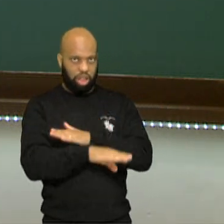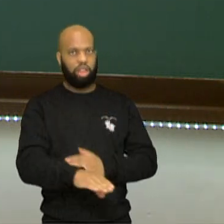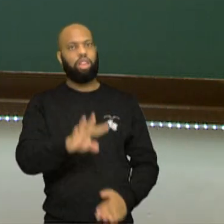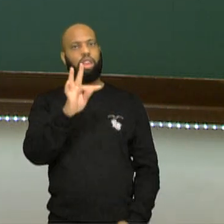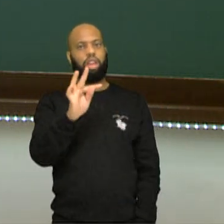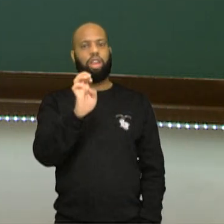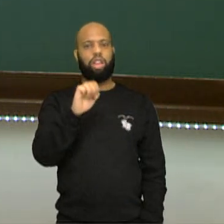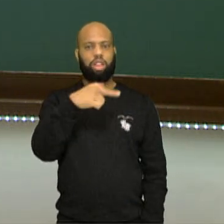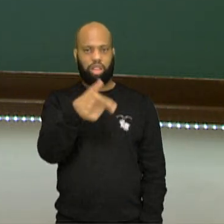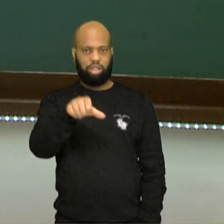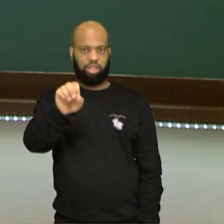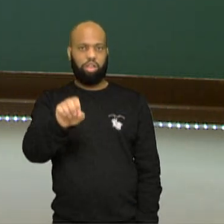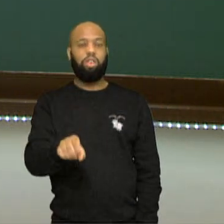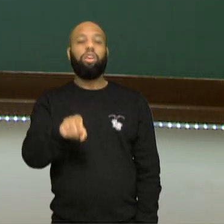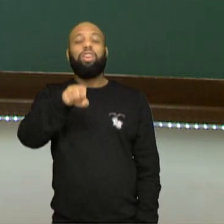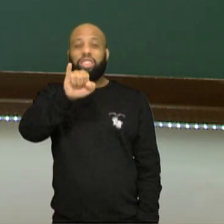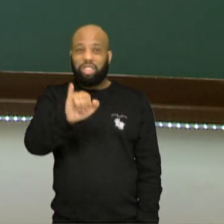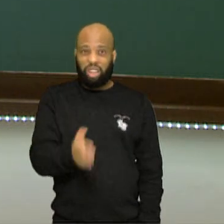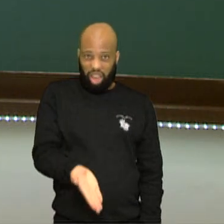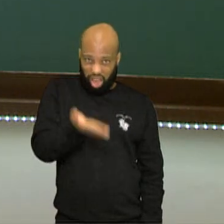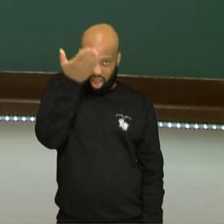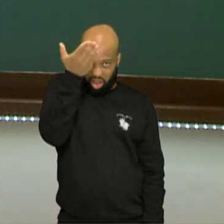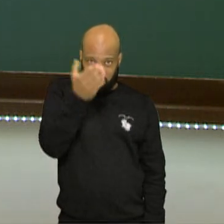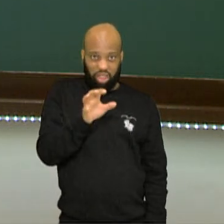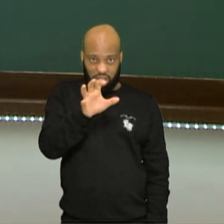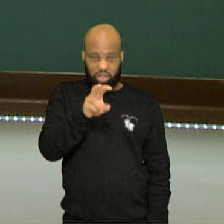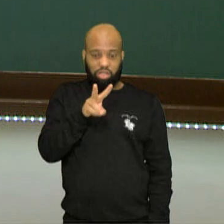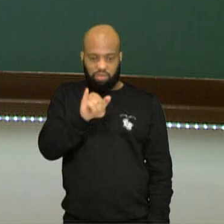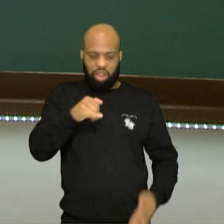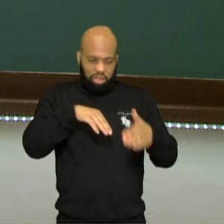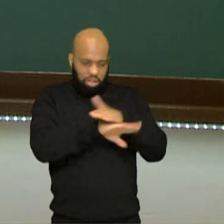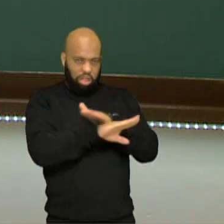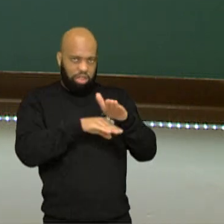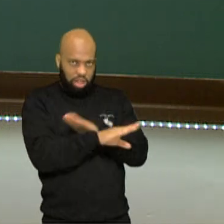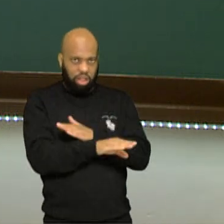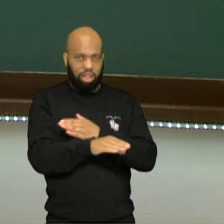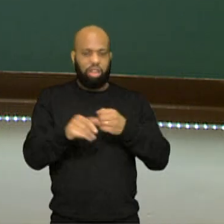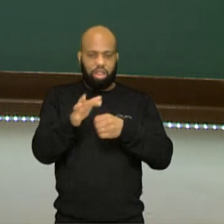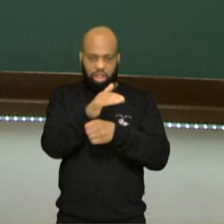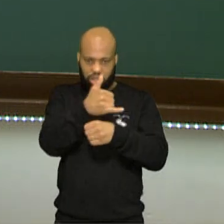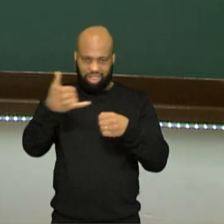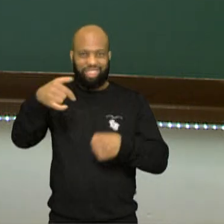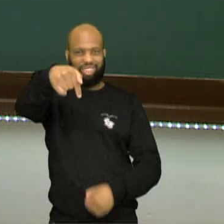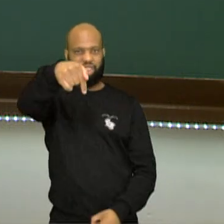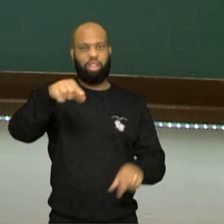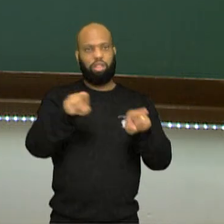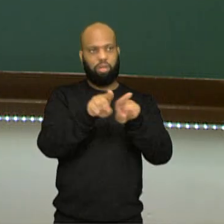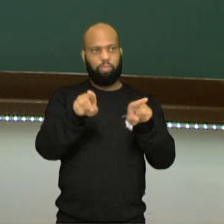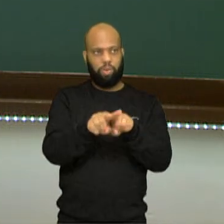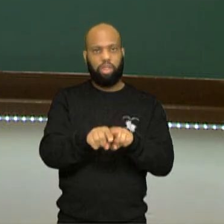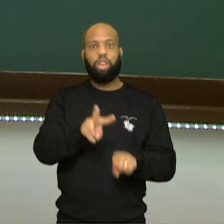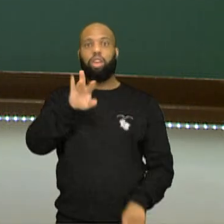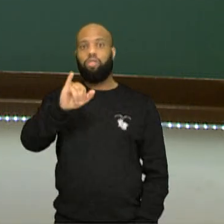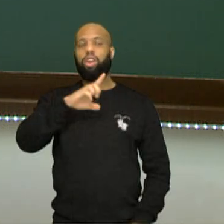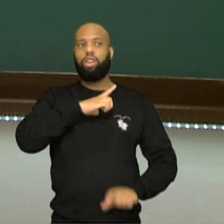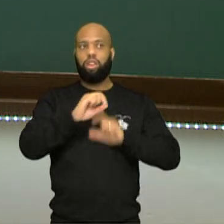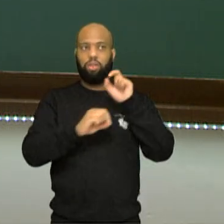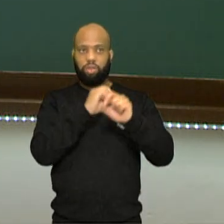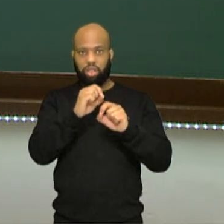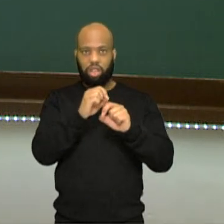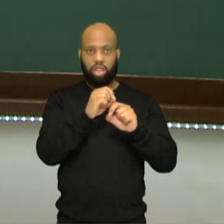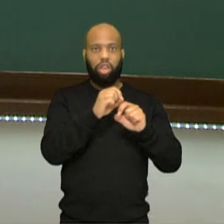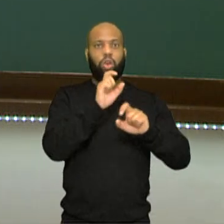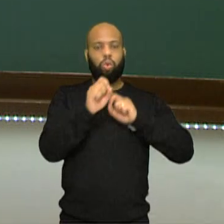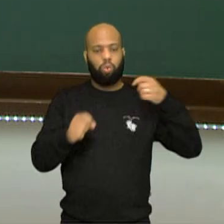essa tensão, mais carga acumula e mais a tendência maior de ocorrer polarização e